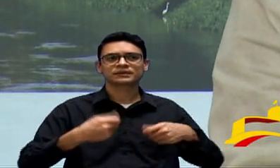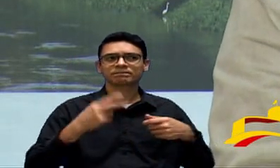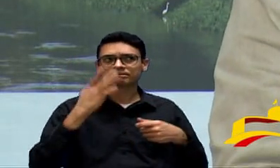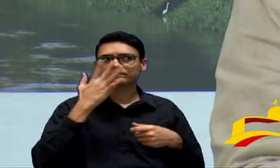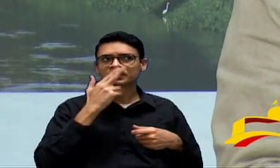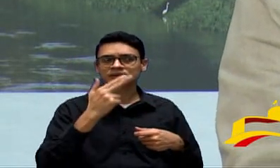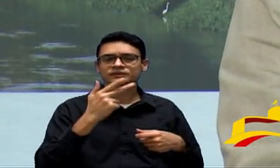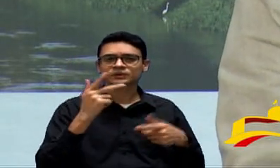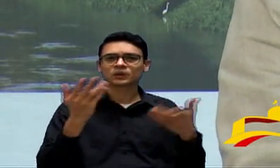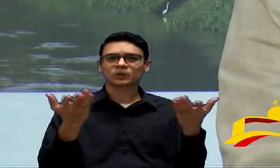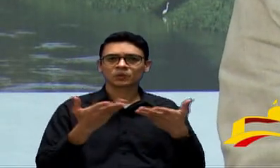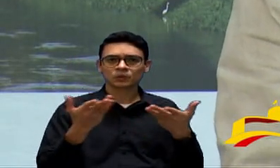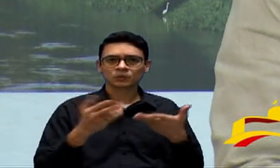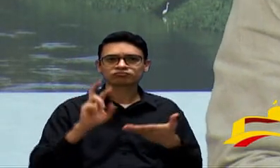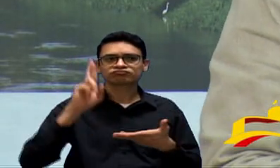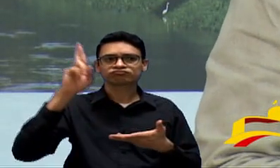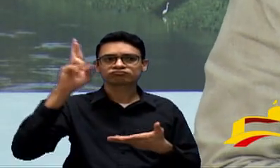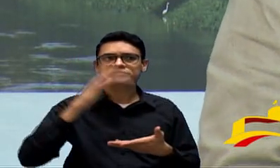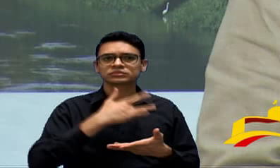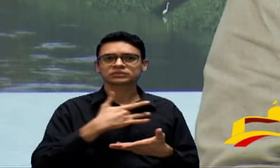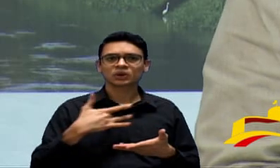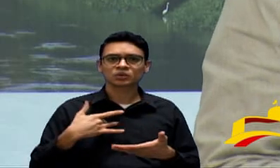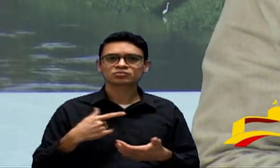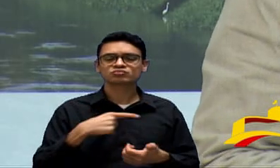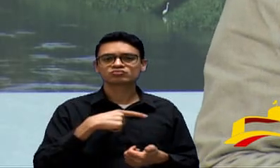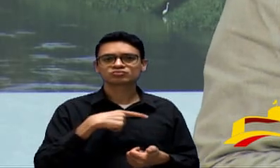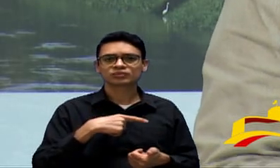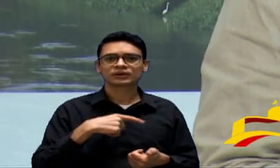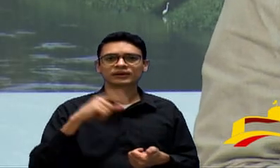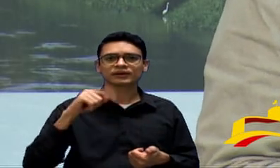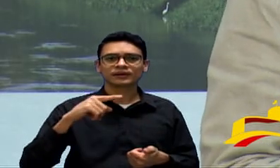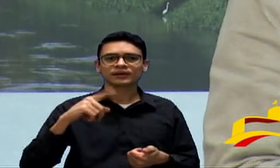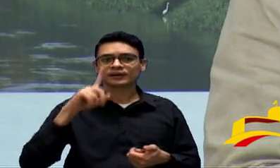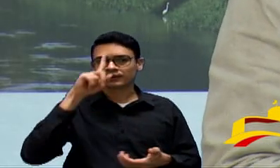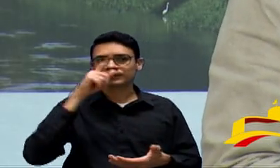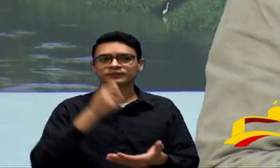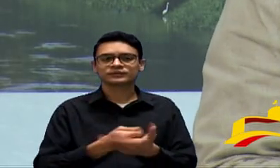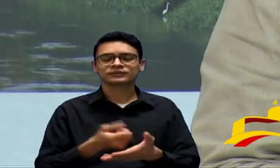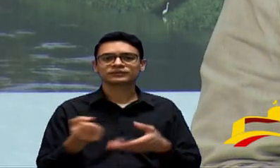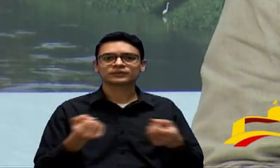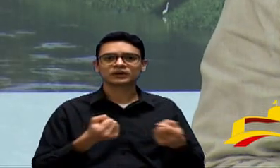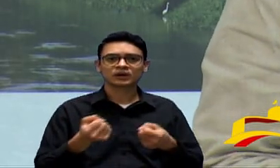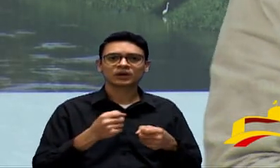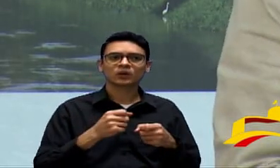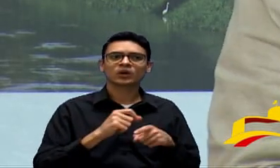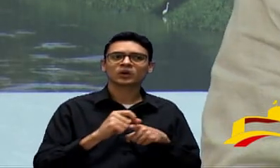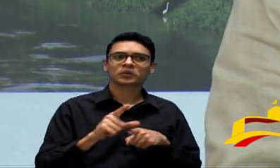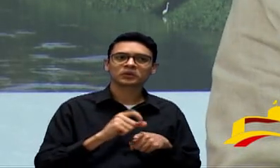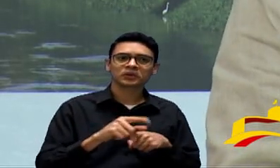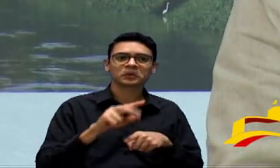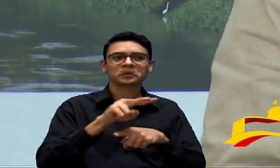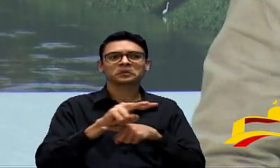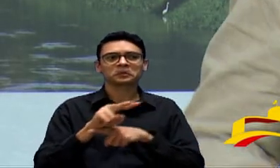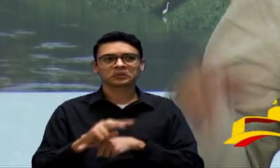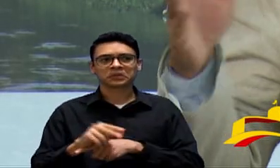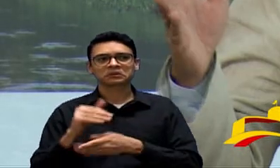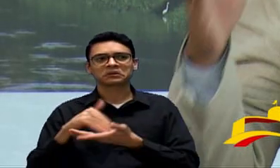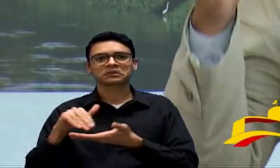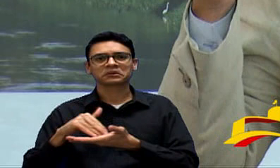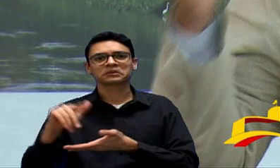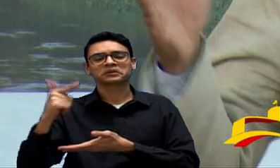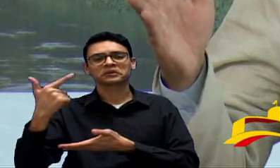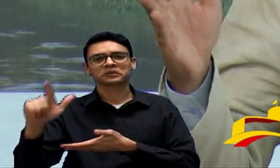ter uma reunião com a supervisora de saúde para definir esse veículo, esse aluguel ou empréstimo de outra secretaria. Se não,